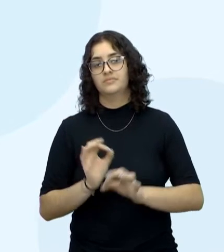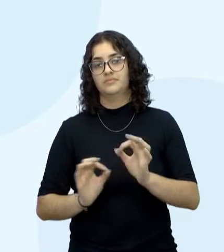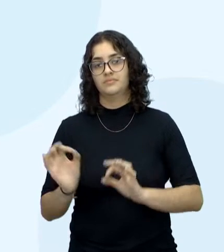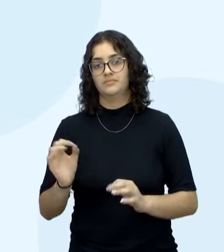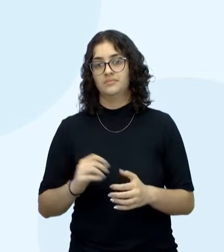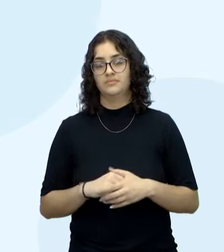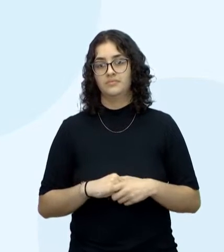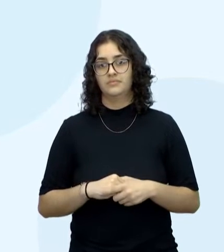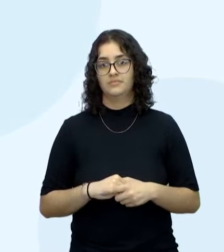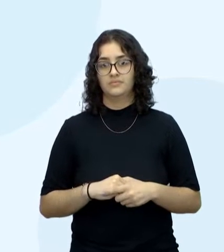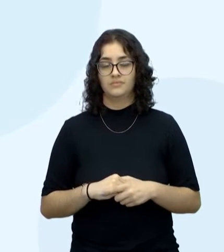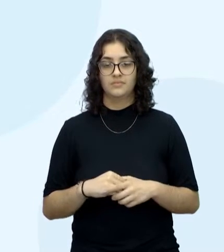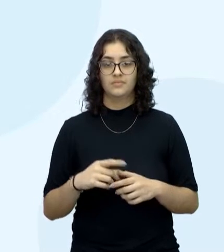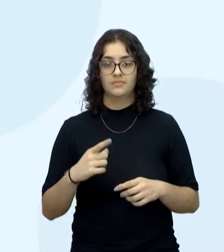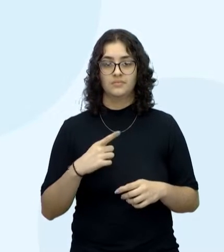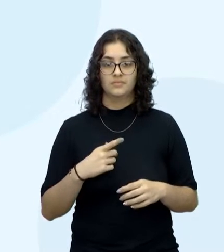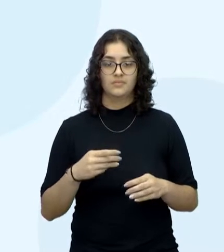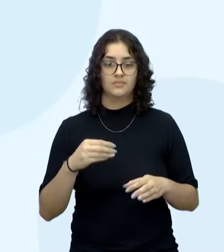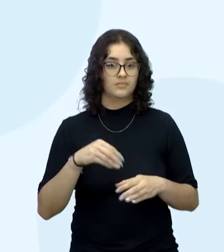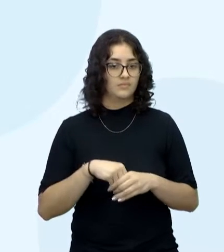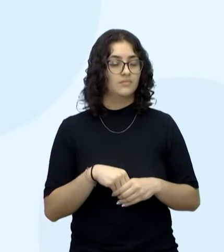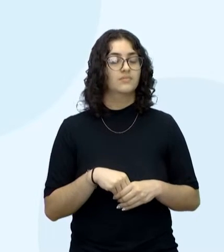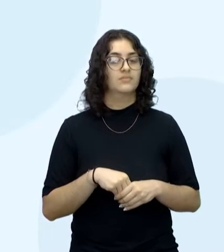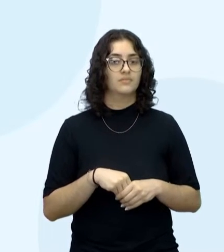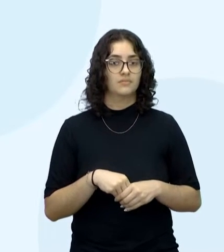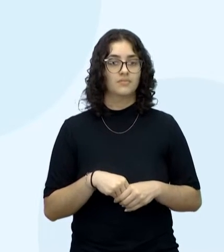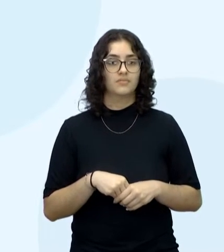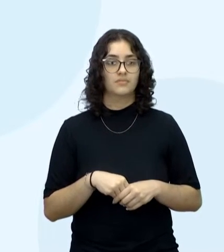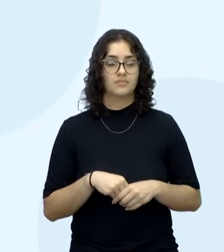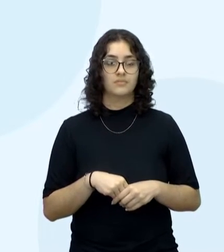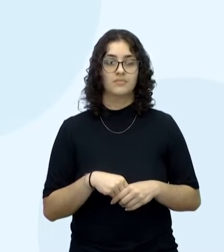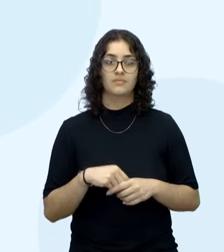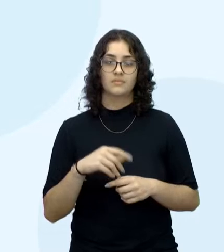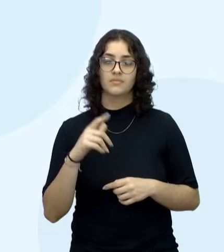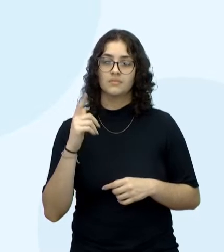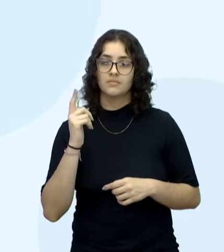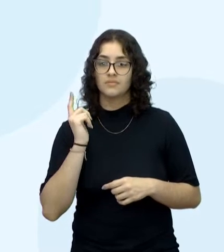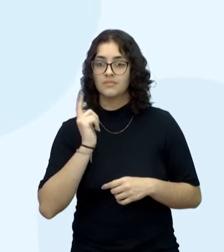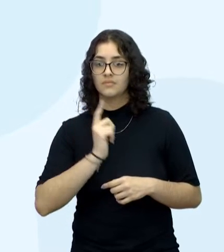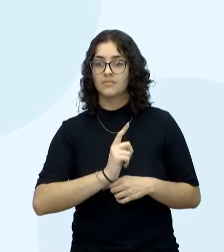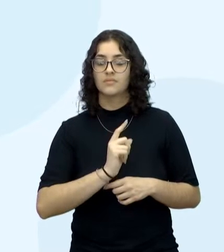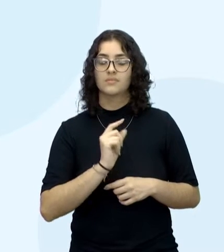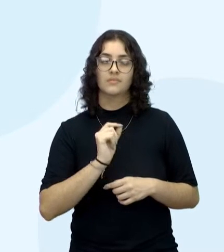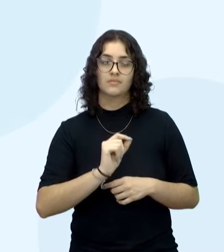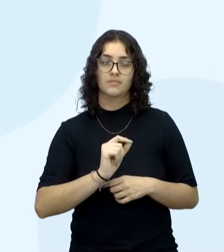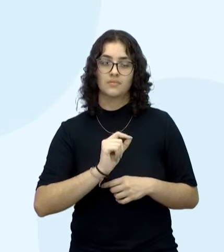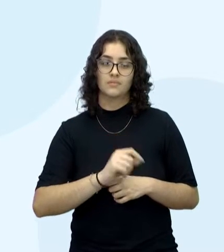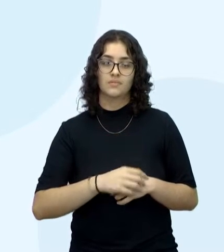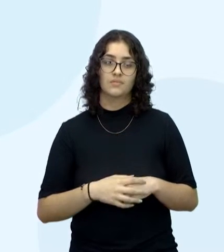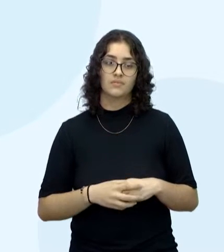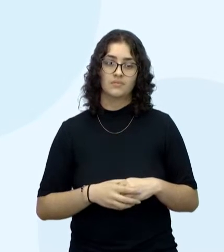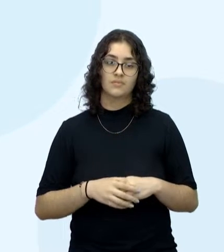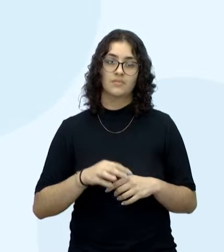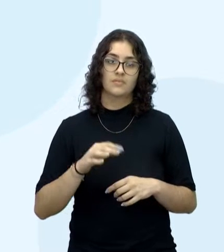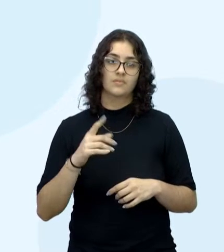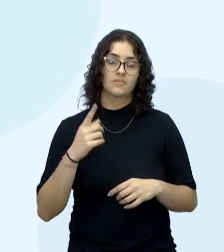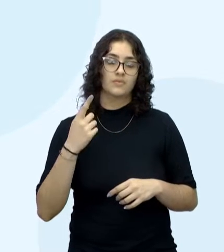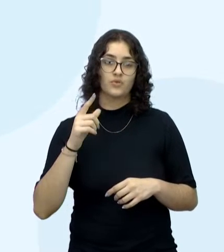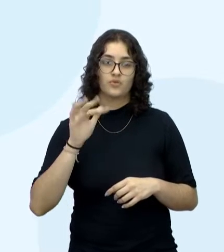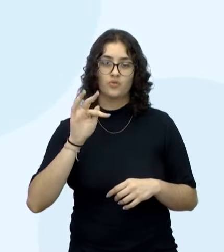areia, passa por decantadores, né, recebe aí flúor em